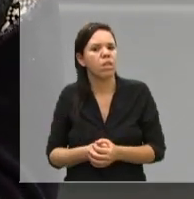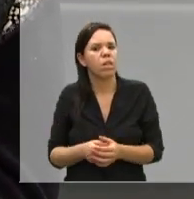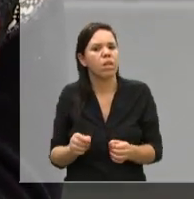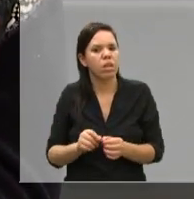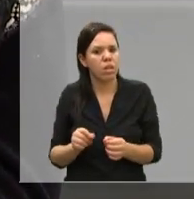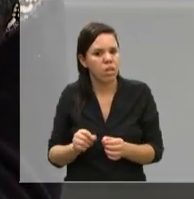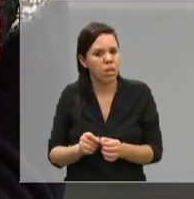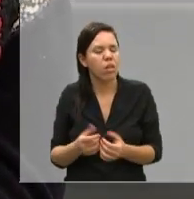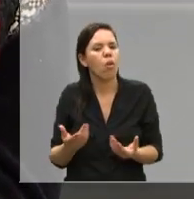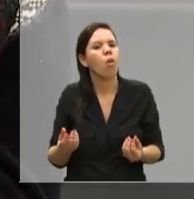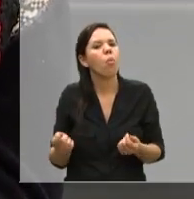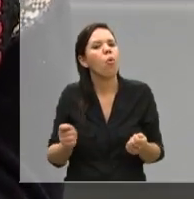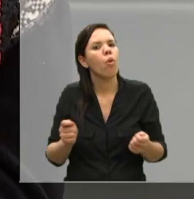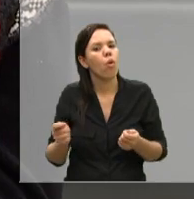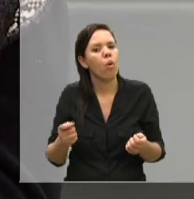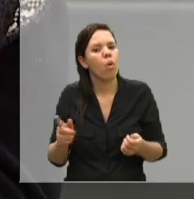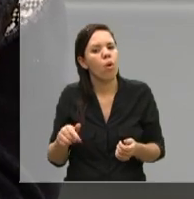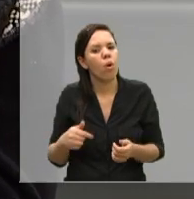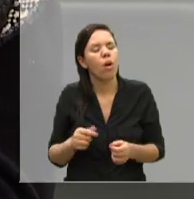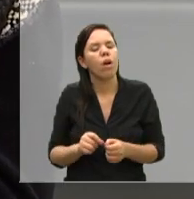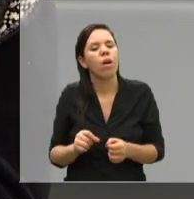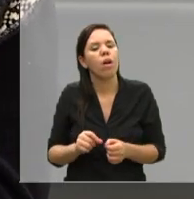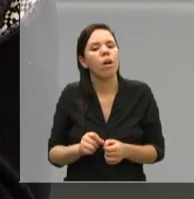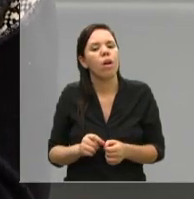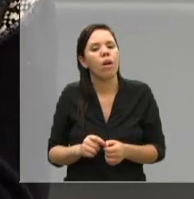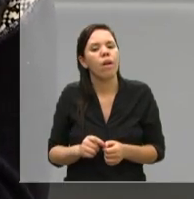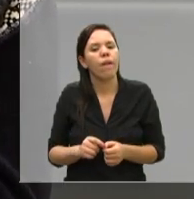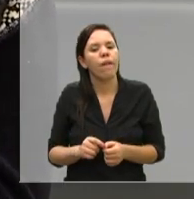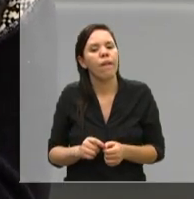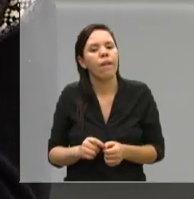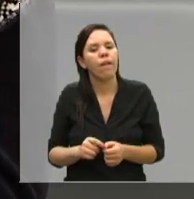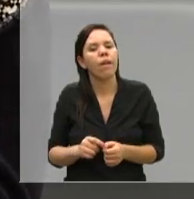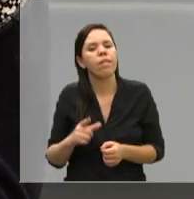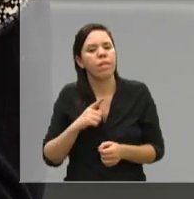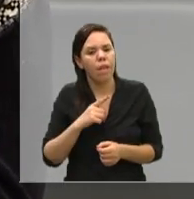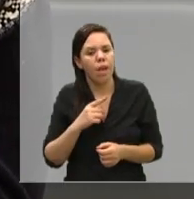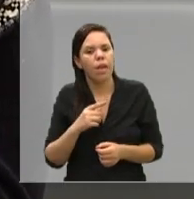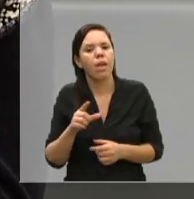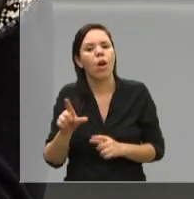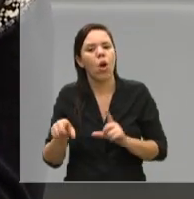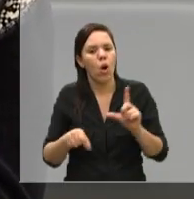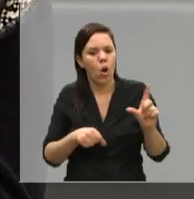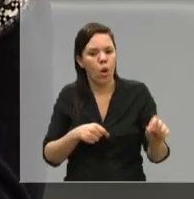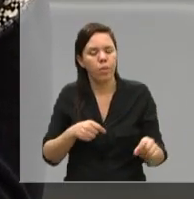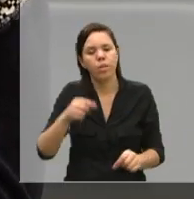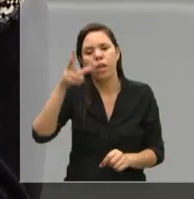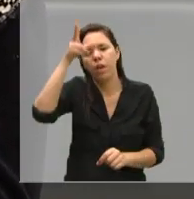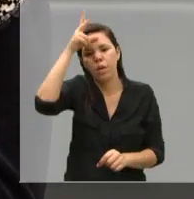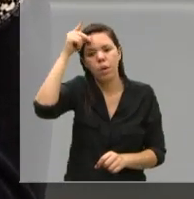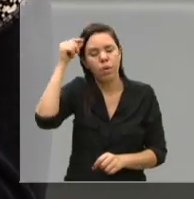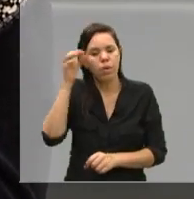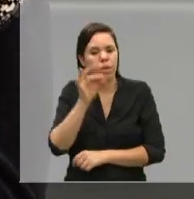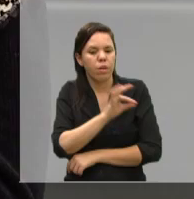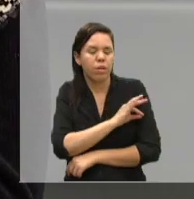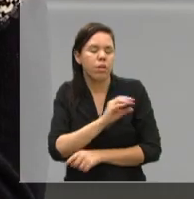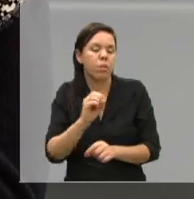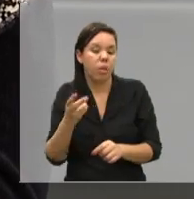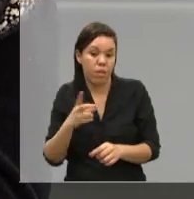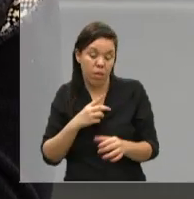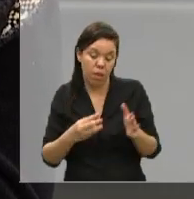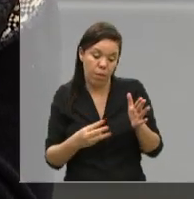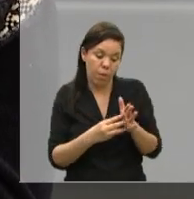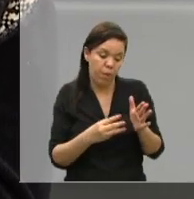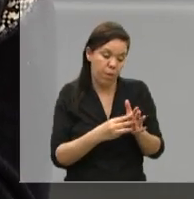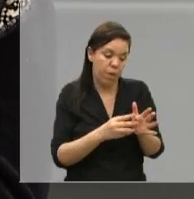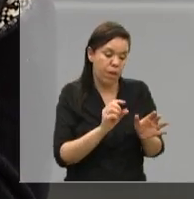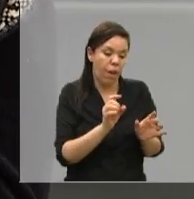para lidar com isso. Nós temos opções que são opções municipais, como a opção pela terceirização, a